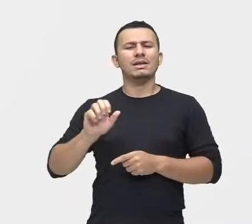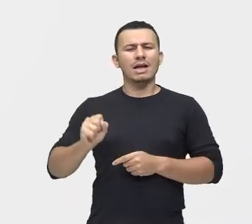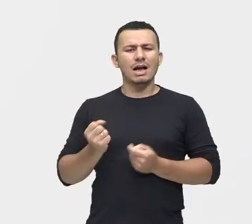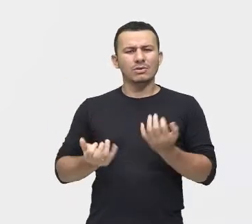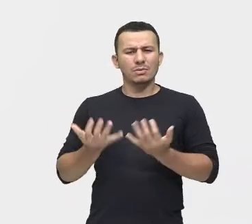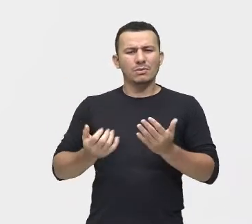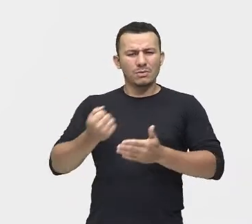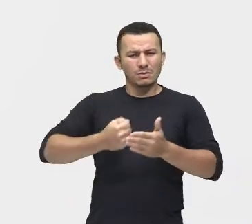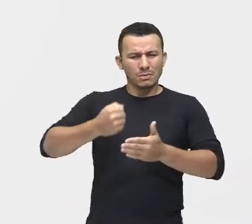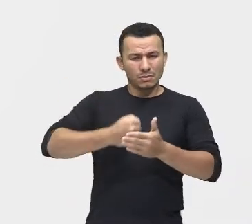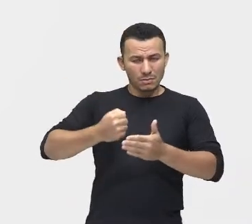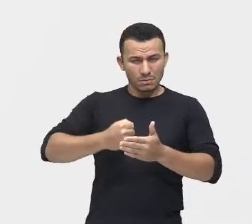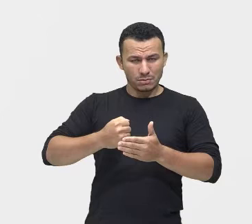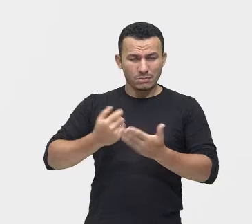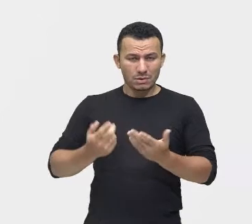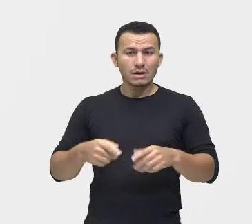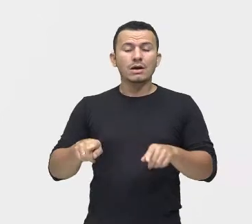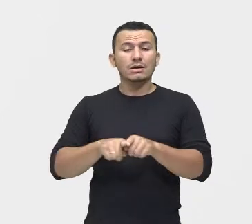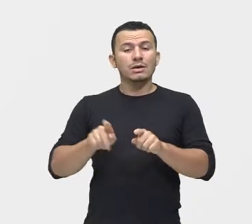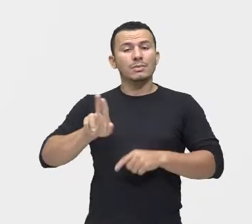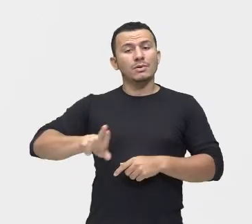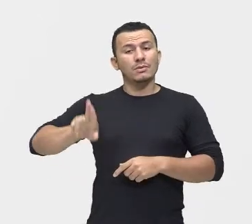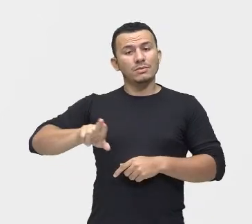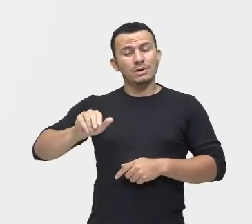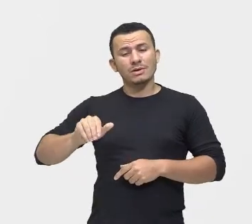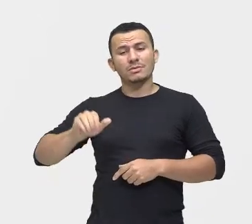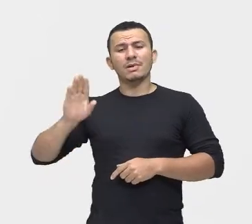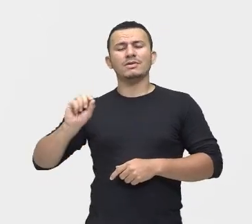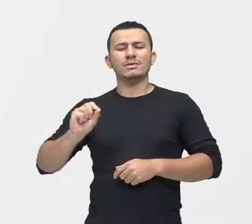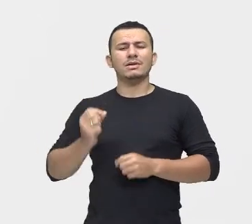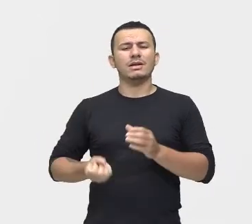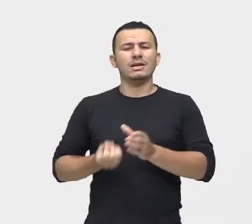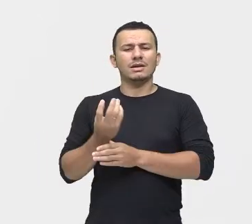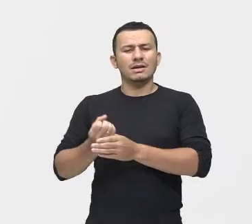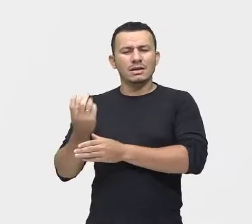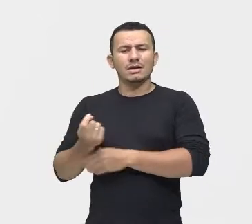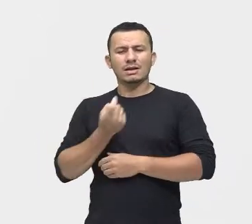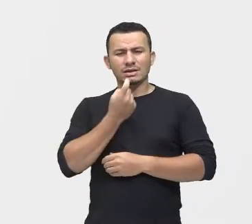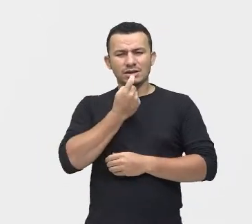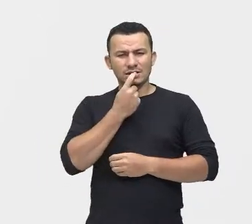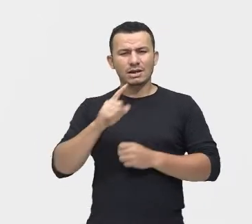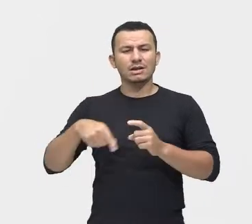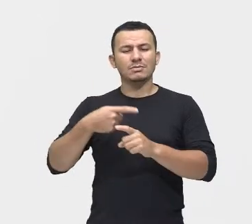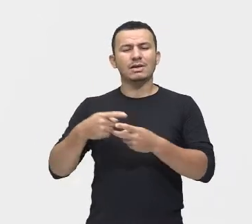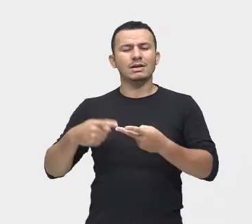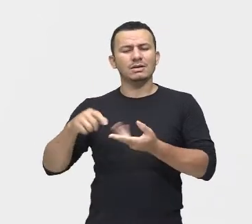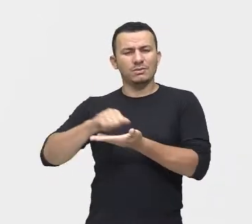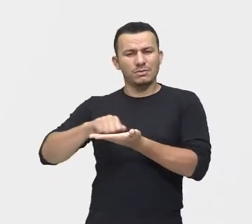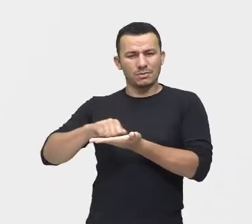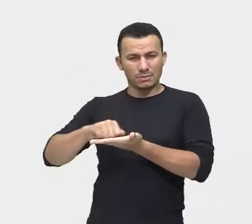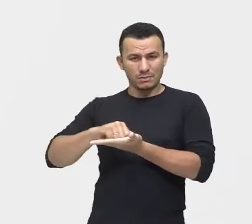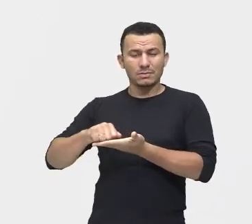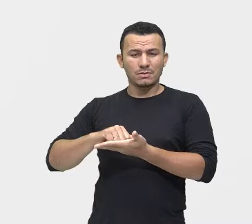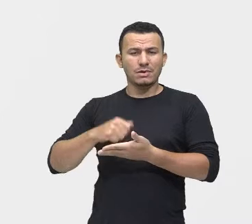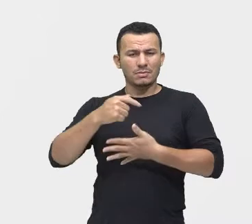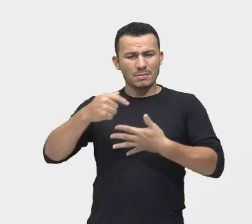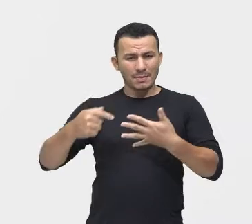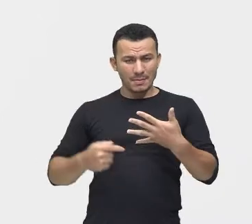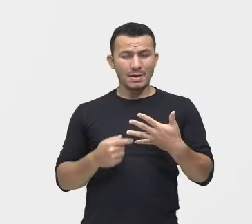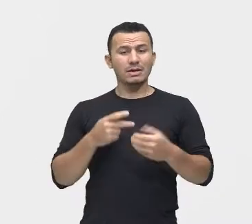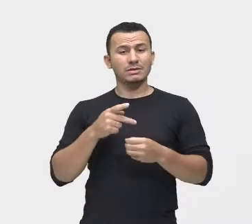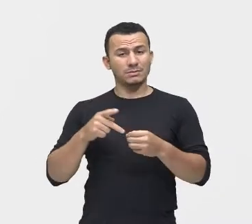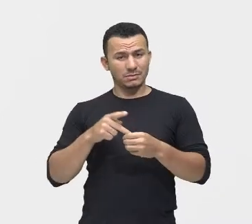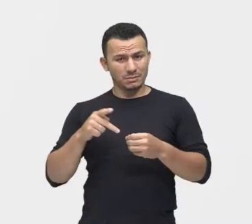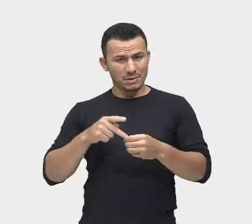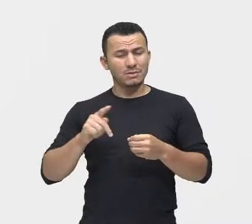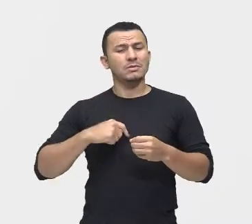liquefeito de petróleo, além de ser usado para a produção de plástico e borracha. Então, o petróleo aí, ele